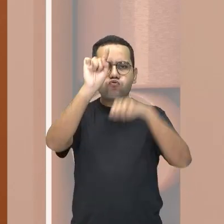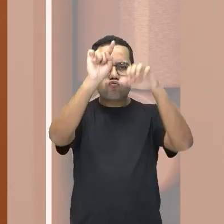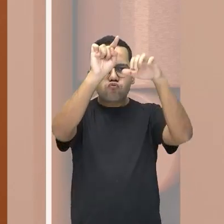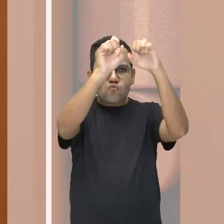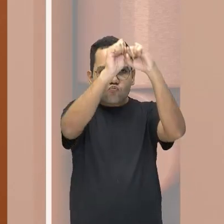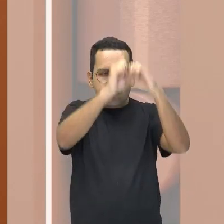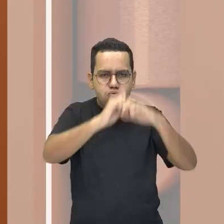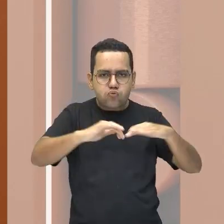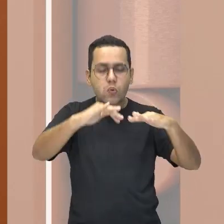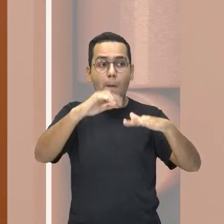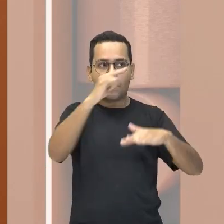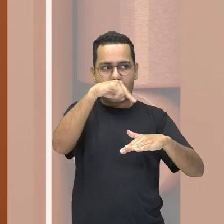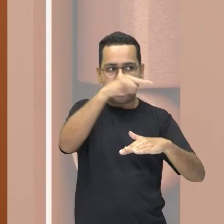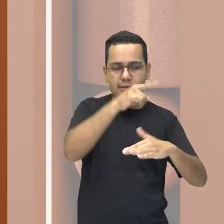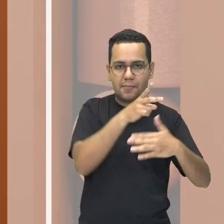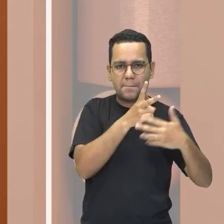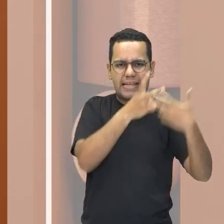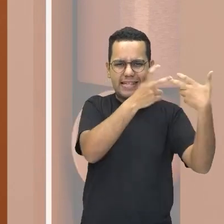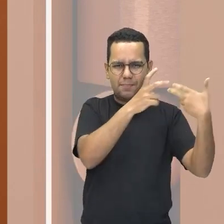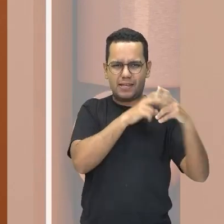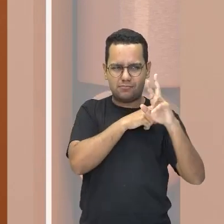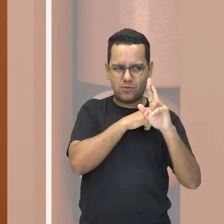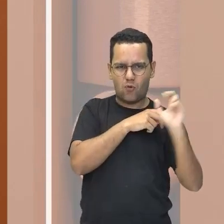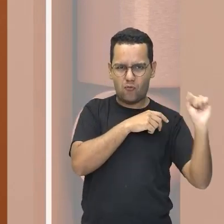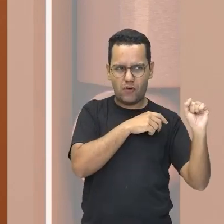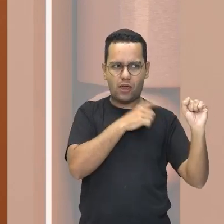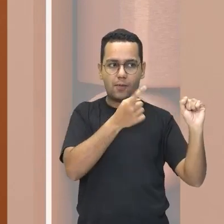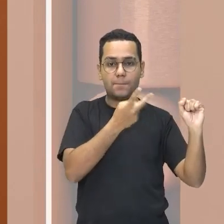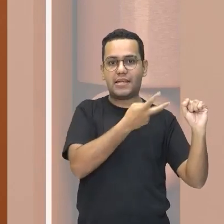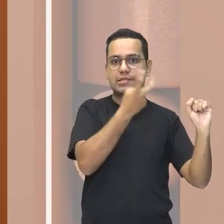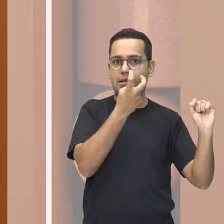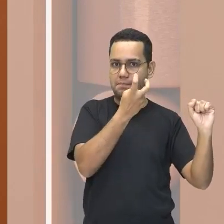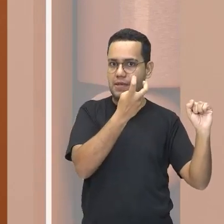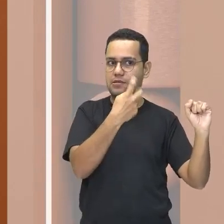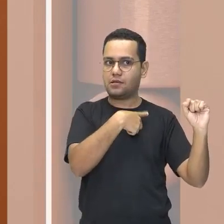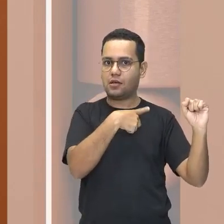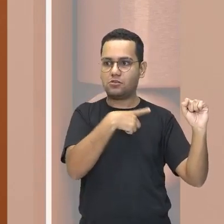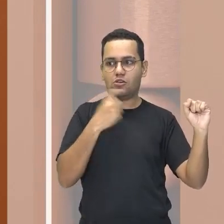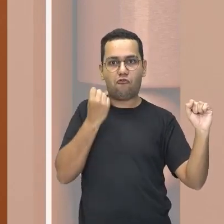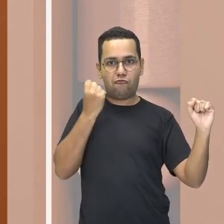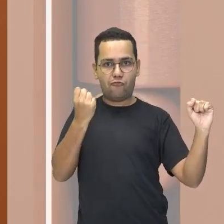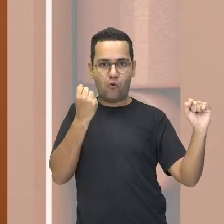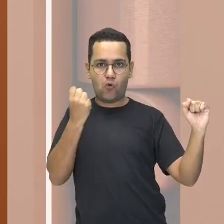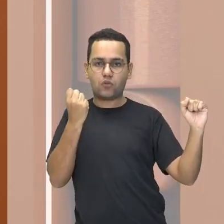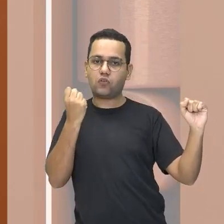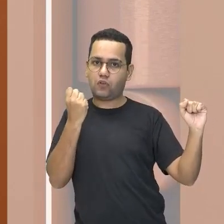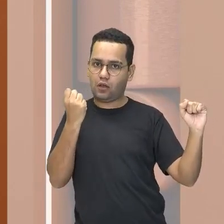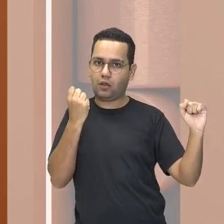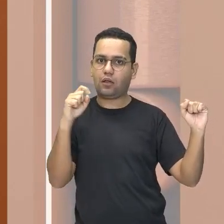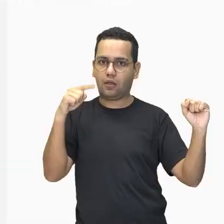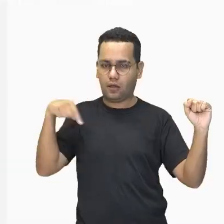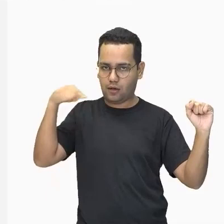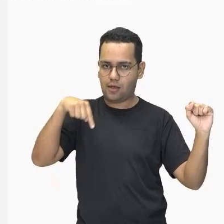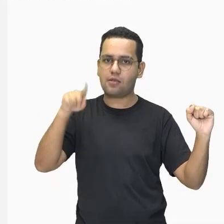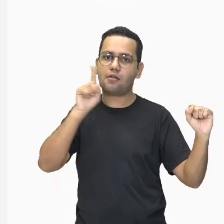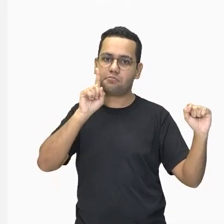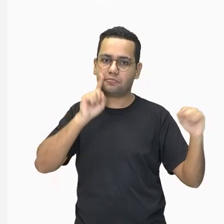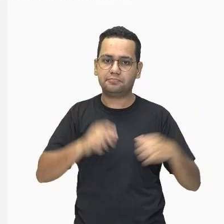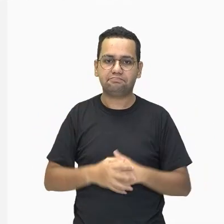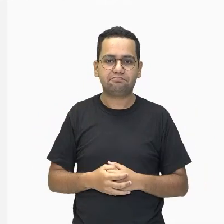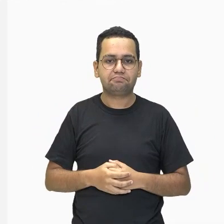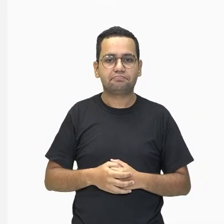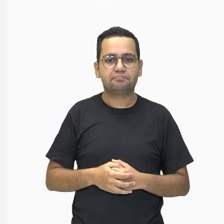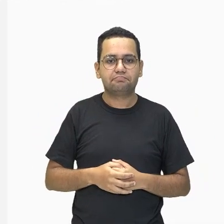para exterminar não apenas com os soviéticos, mas também com toda a humanidade. Vamos adiante com o texto, vamos lá,